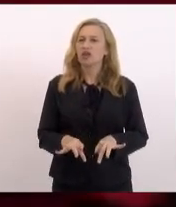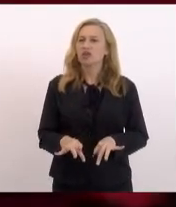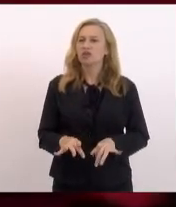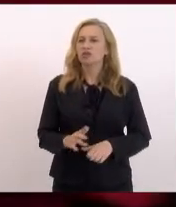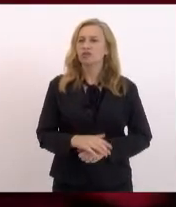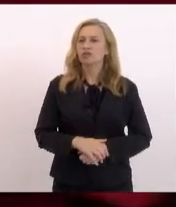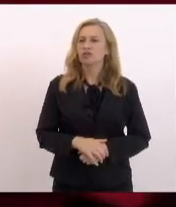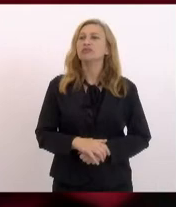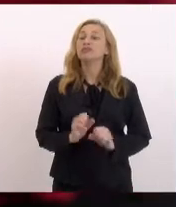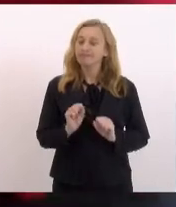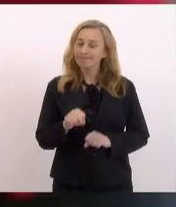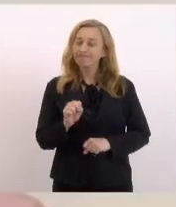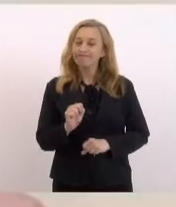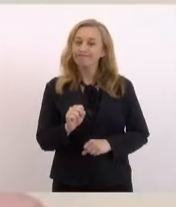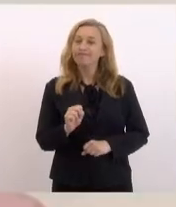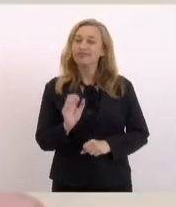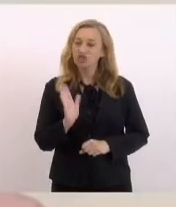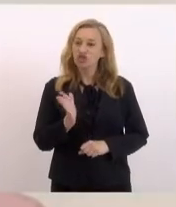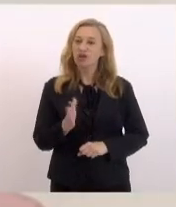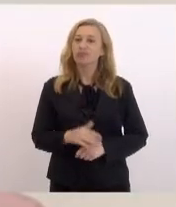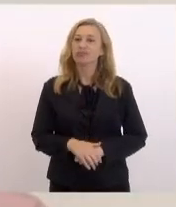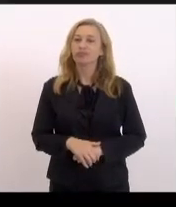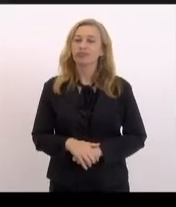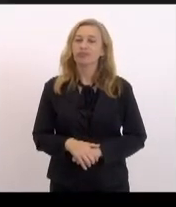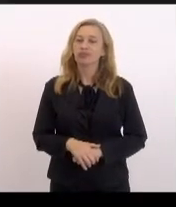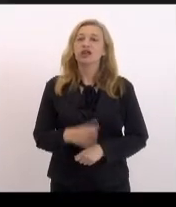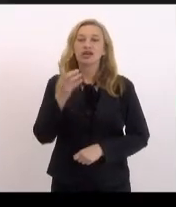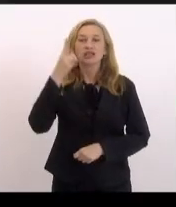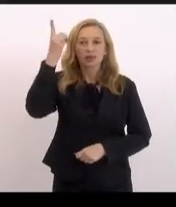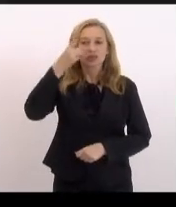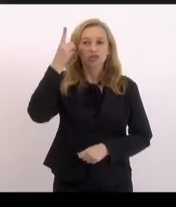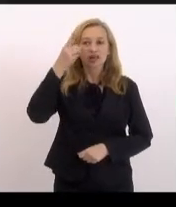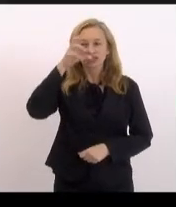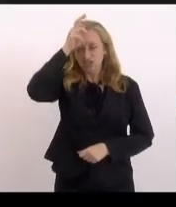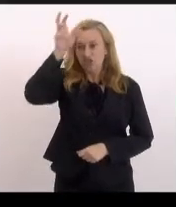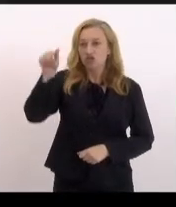gentileza? Sim, já está escrito. Deputada Tia Ju, quer